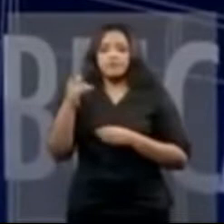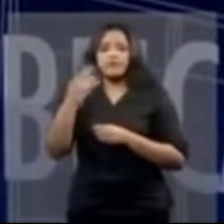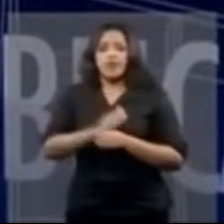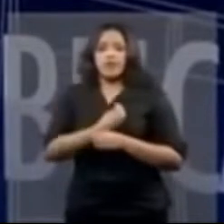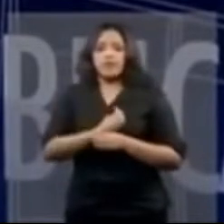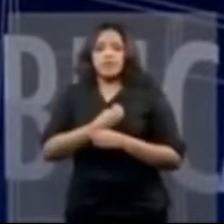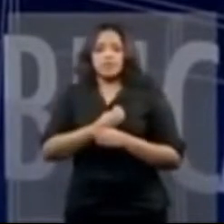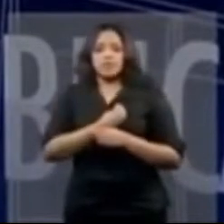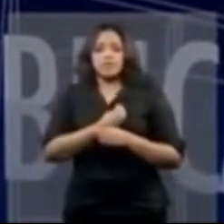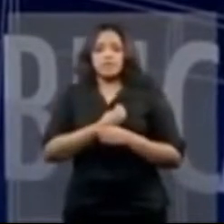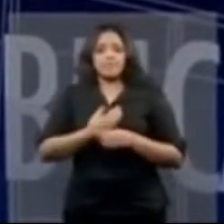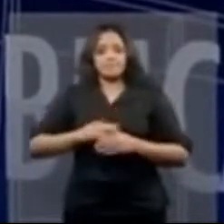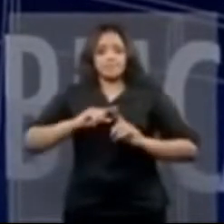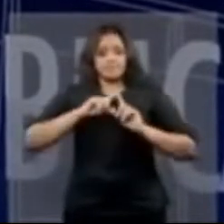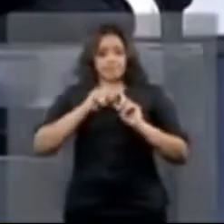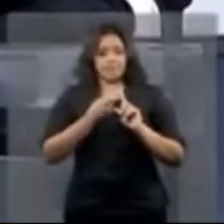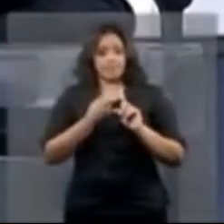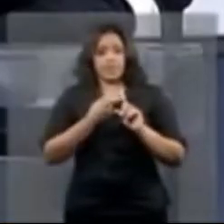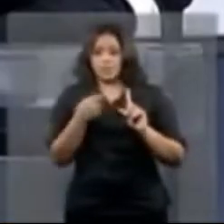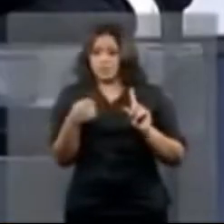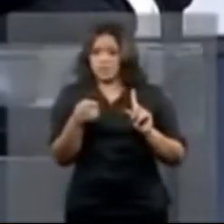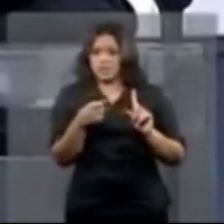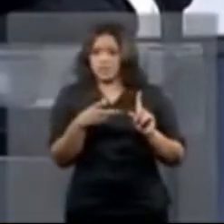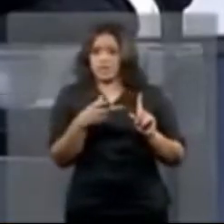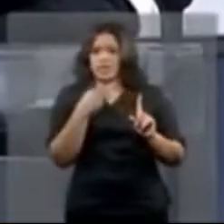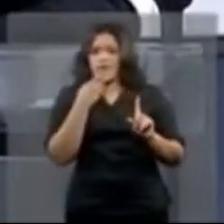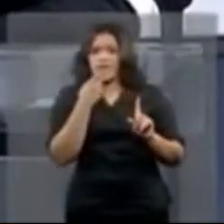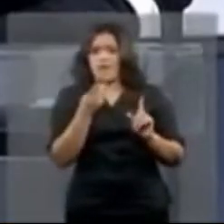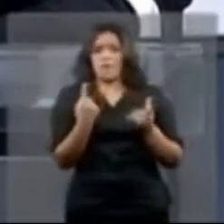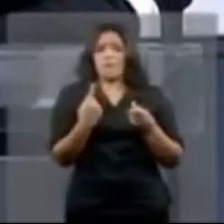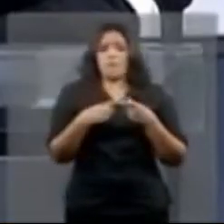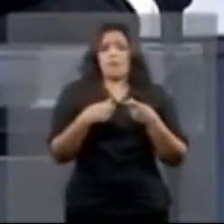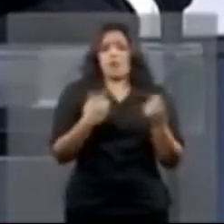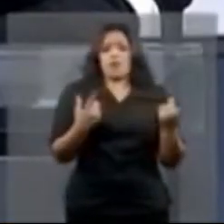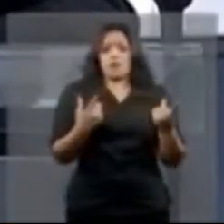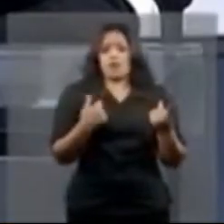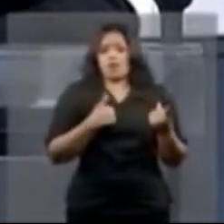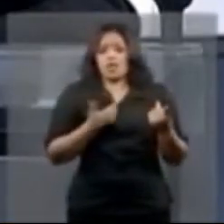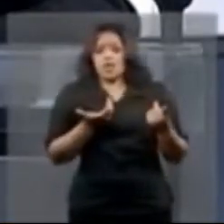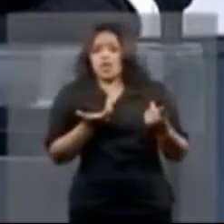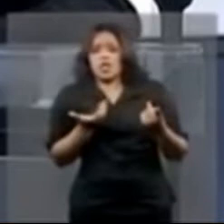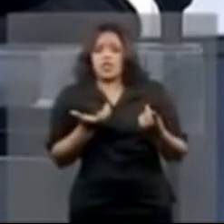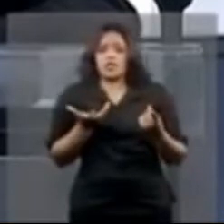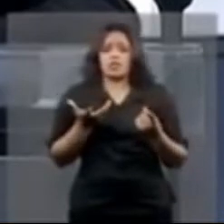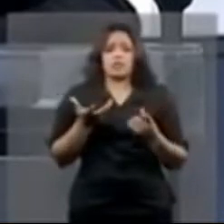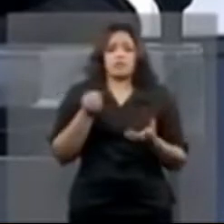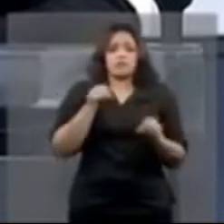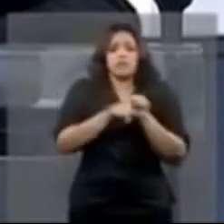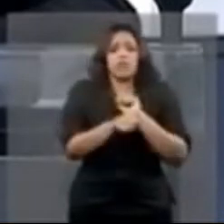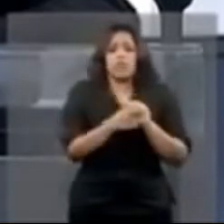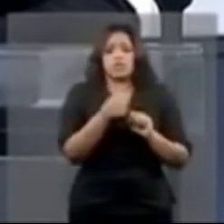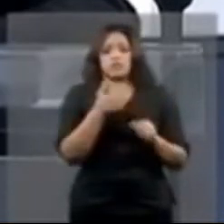semana, sem precisar dar nenhuma satisfação do seu intento predatório.